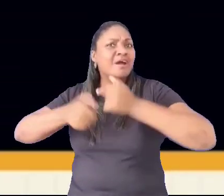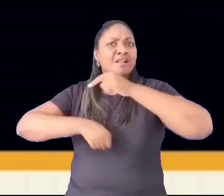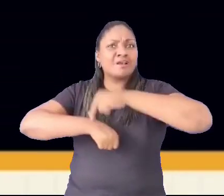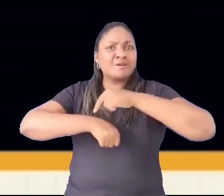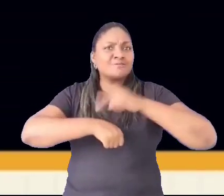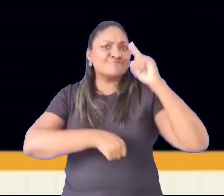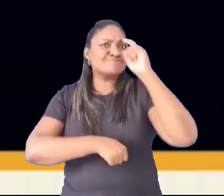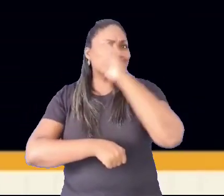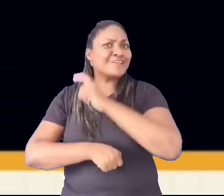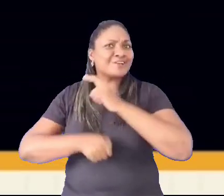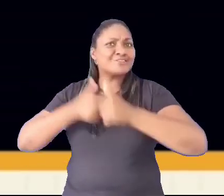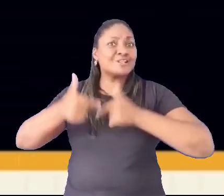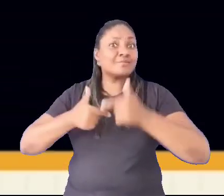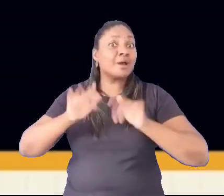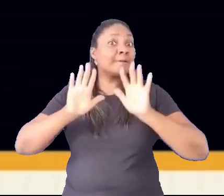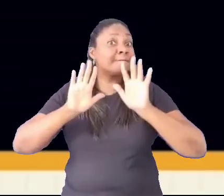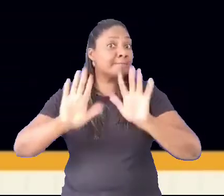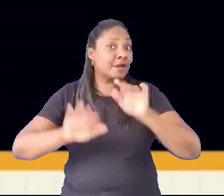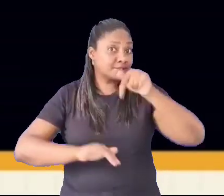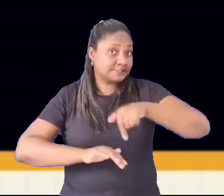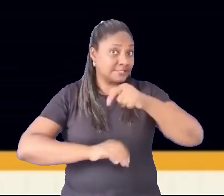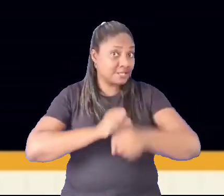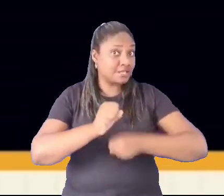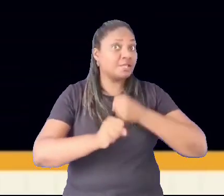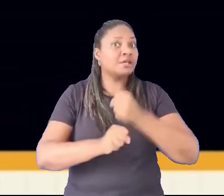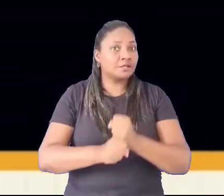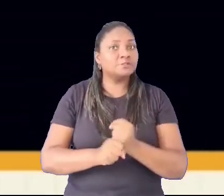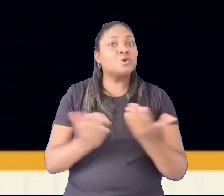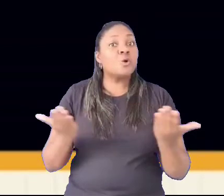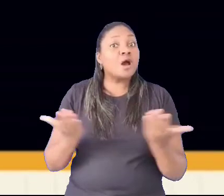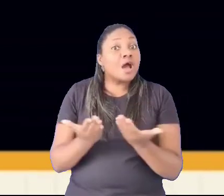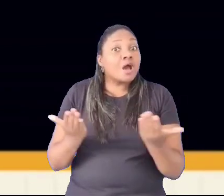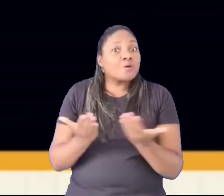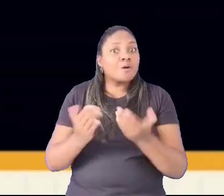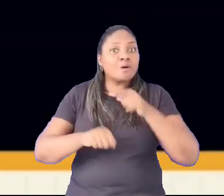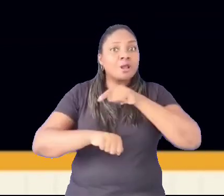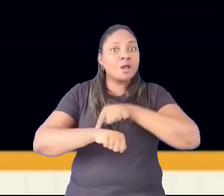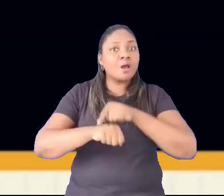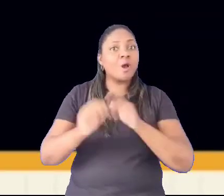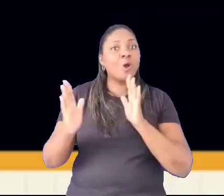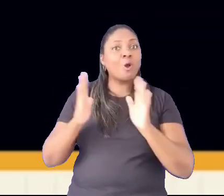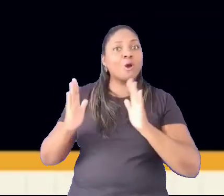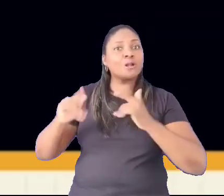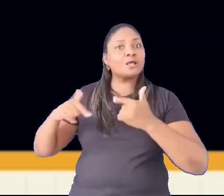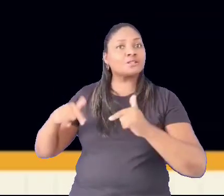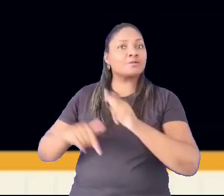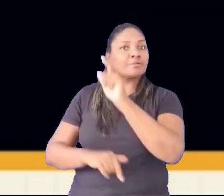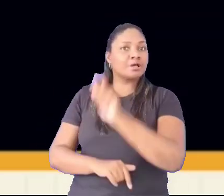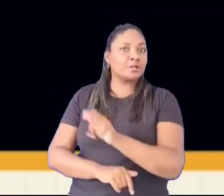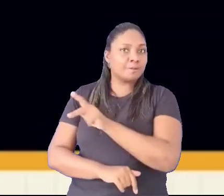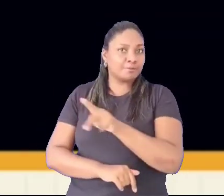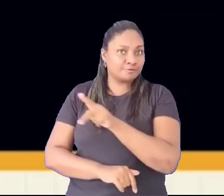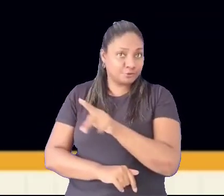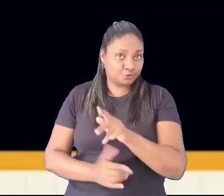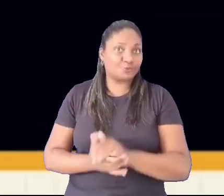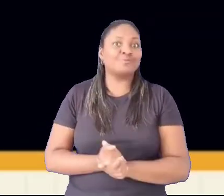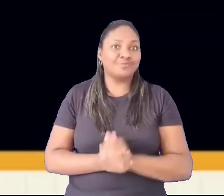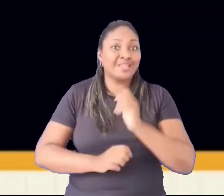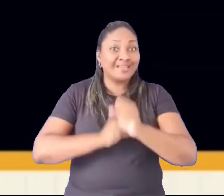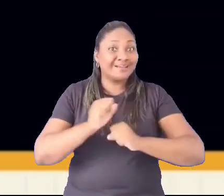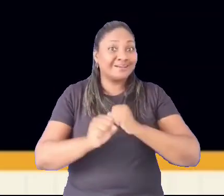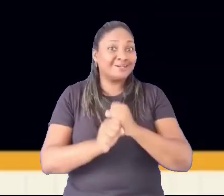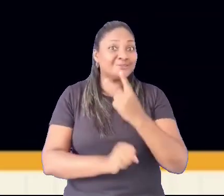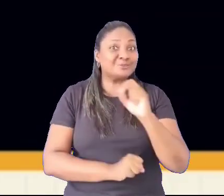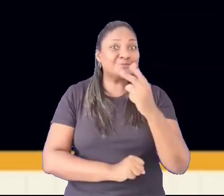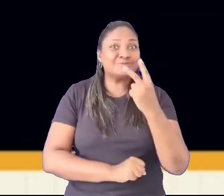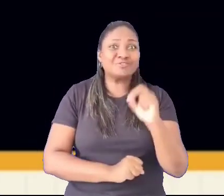de horário e tudo mais. Mas neste ano, nós vamos atender somente no horário de trabalho do professor. Nós terminamos o